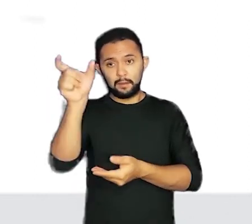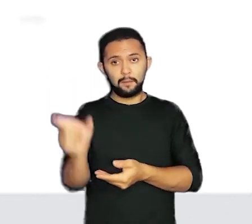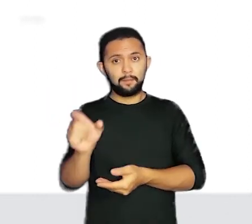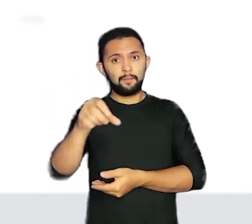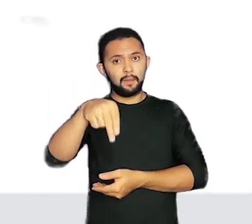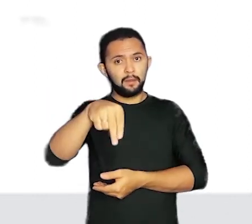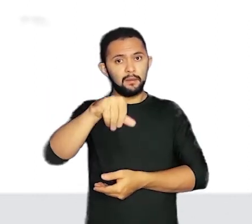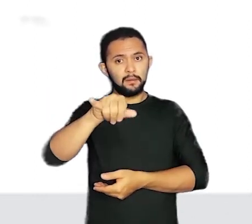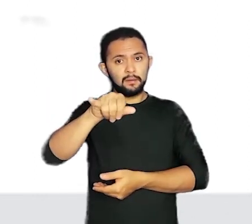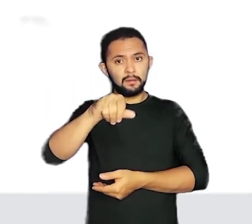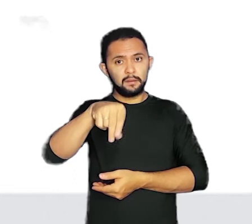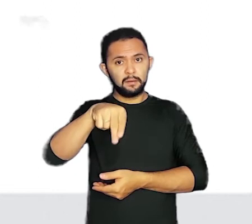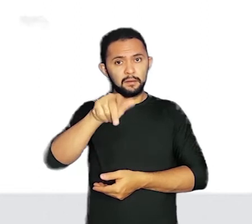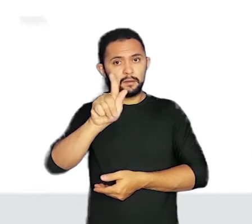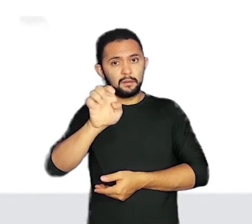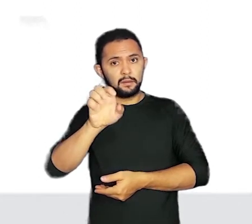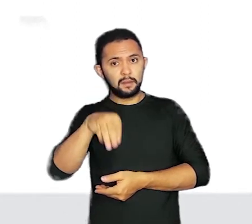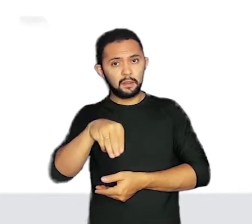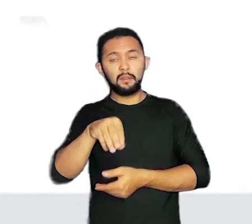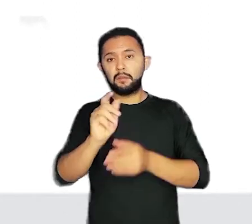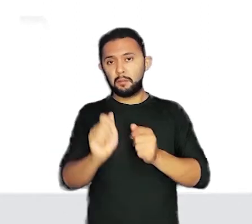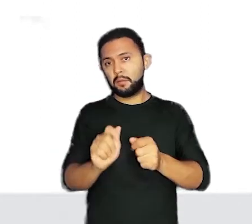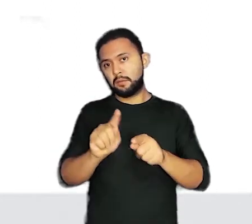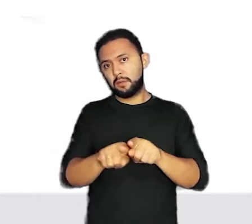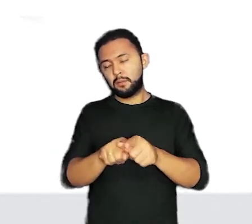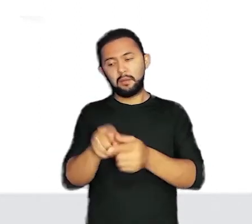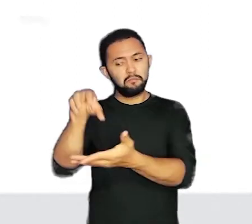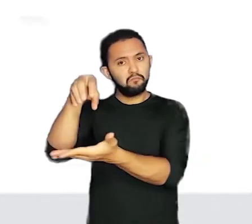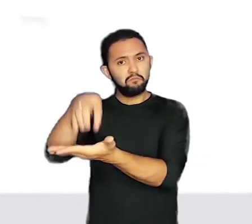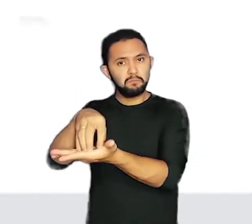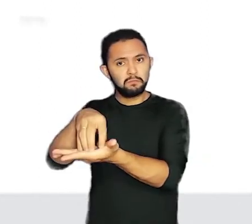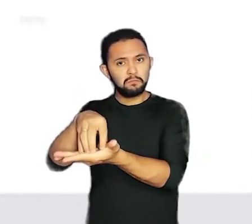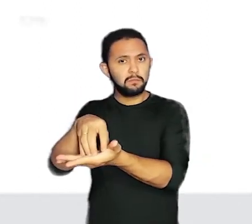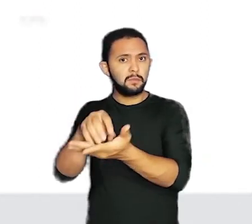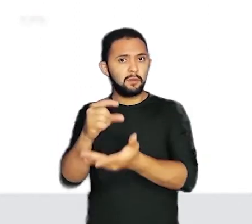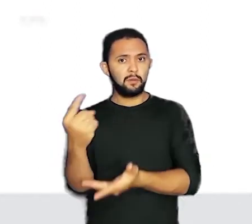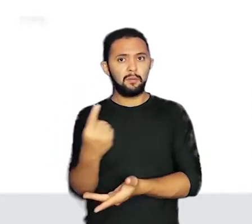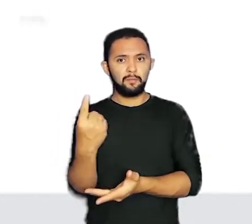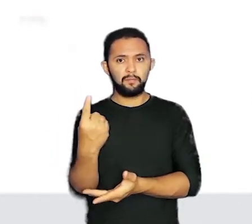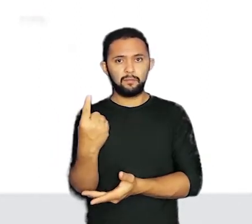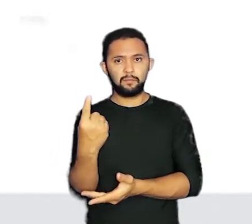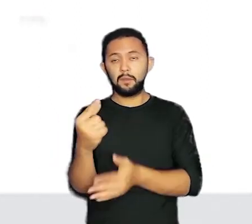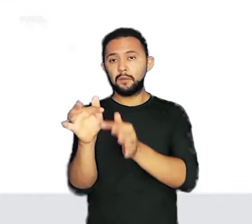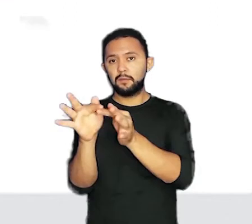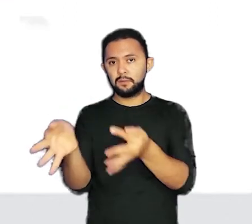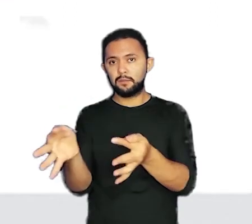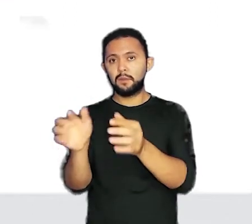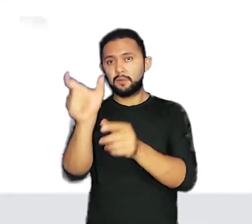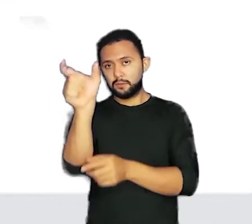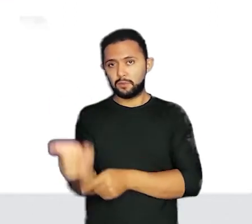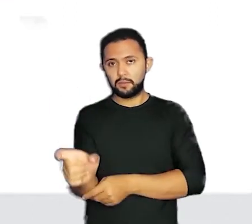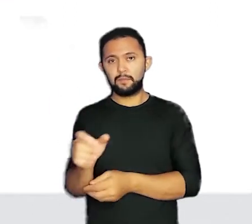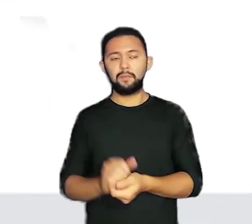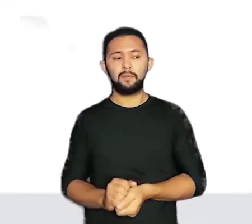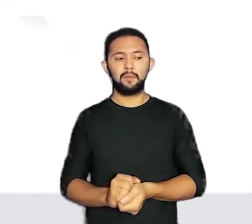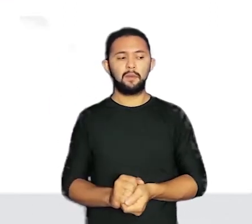só tem a própria palavra como sujeito, ela também vai ser o núcleo. Então se só tem um núcleo, o sujeito vai ser simples, tá bom? Então os